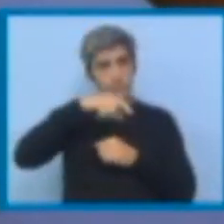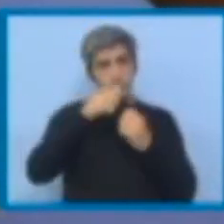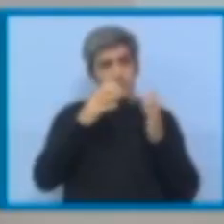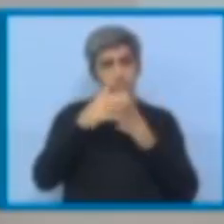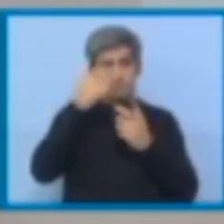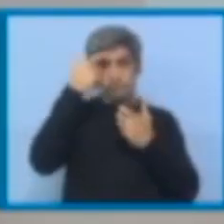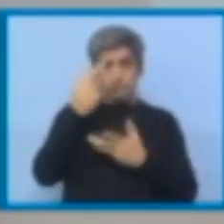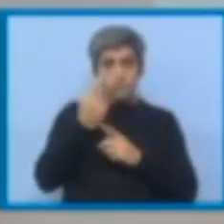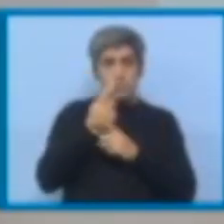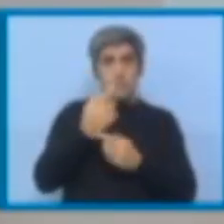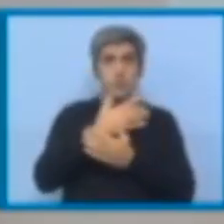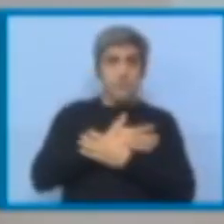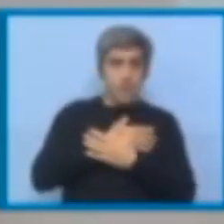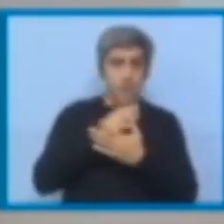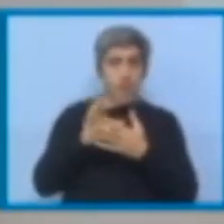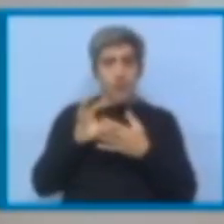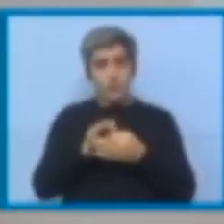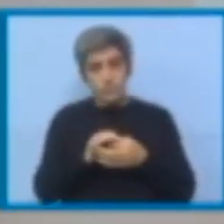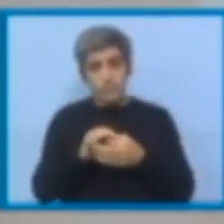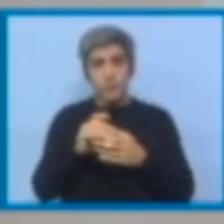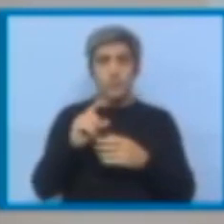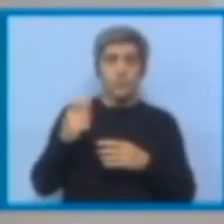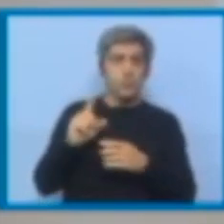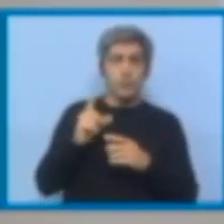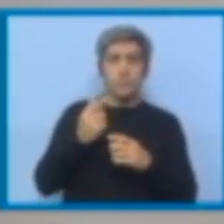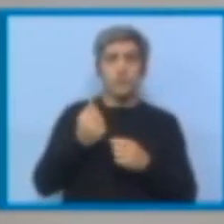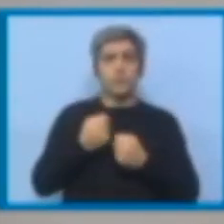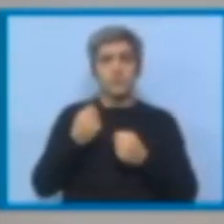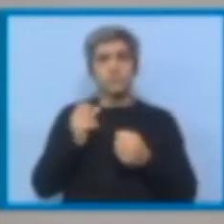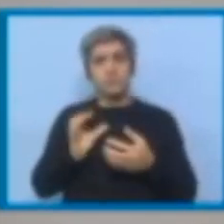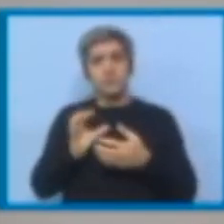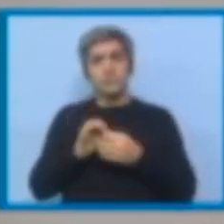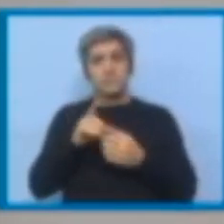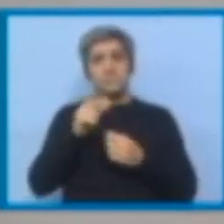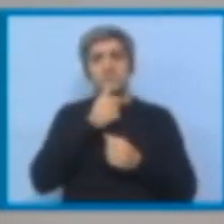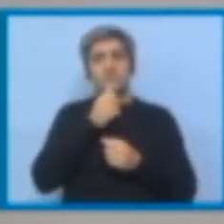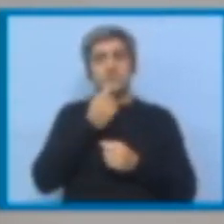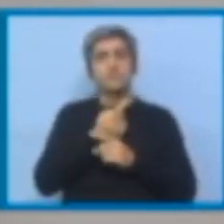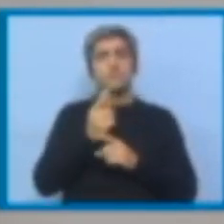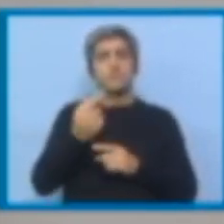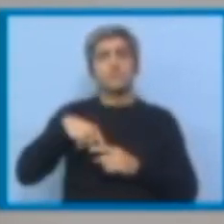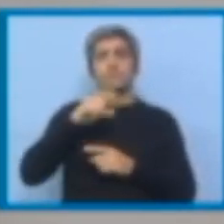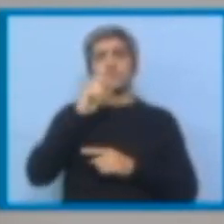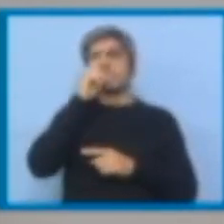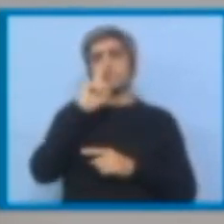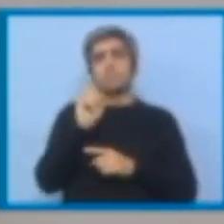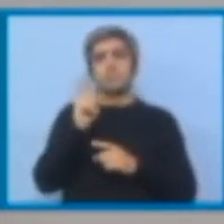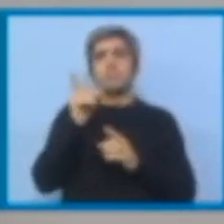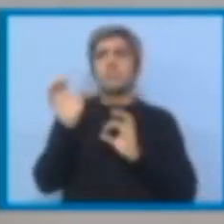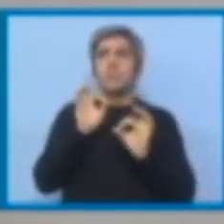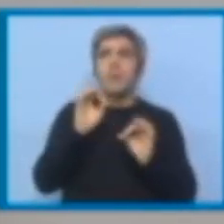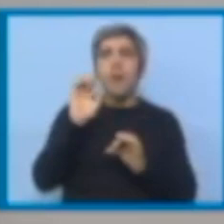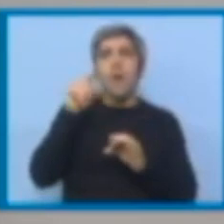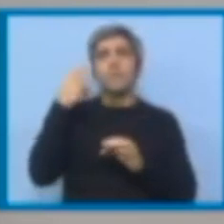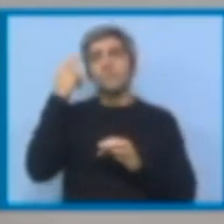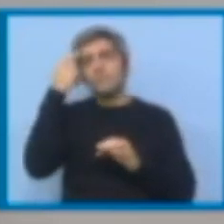porque nem os amigos nem os aliados foram capazes de se associar àquela decisão. Porquê? Porque não estava em cima da mesa, porque não era